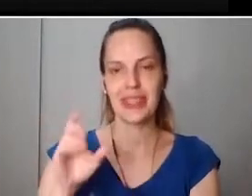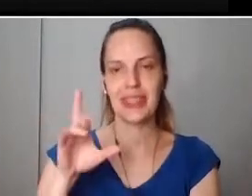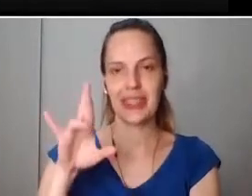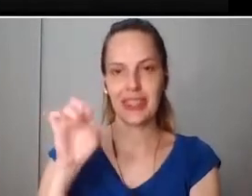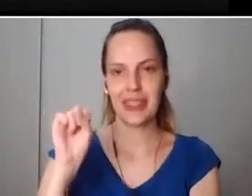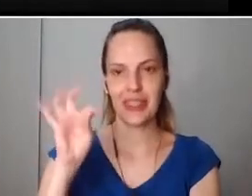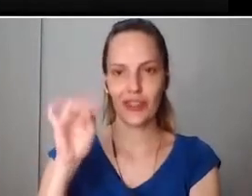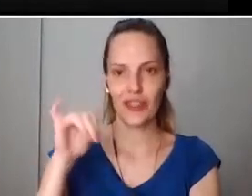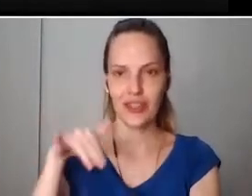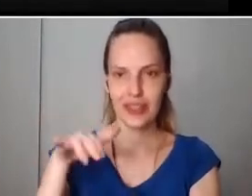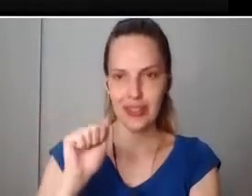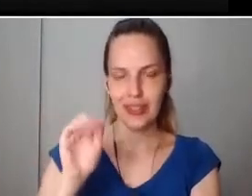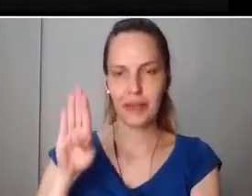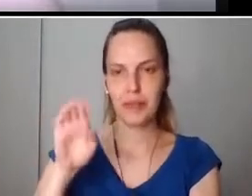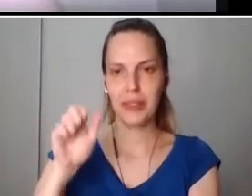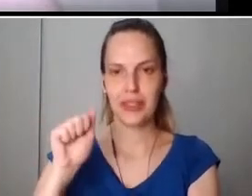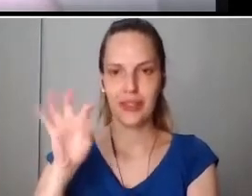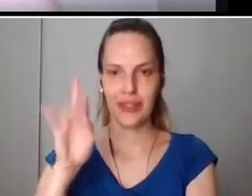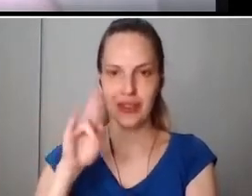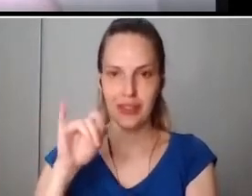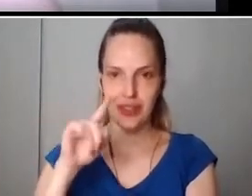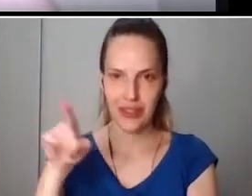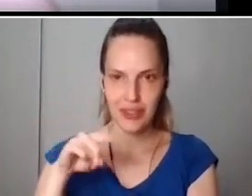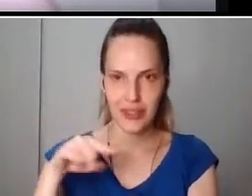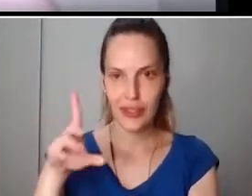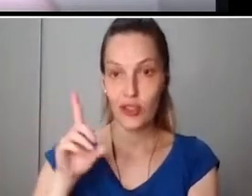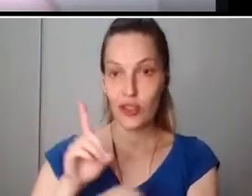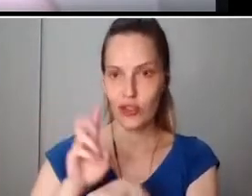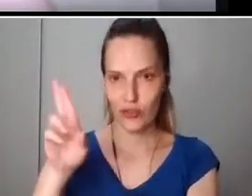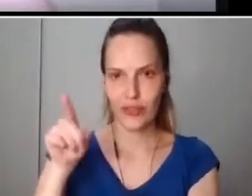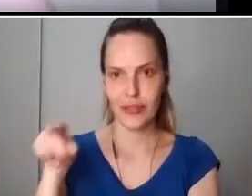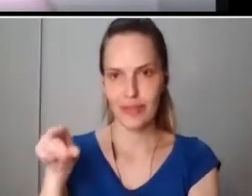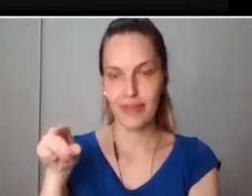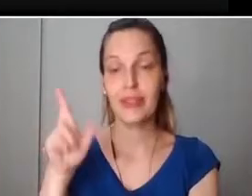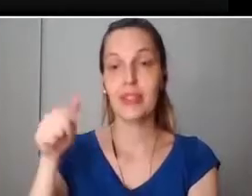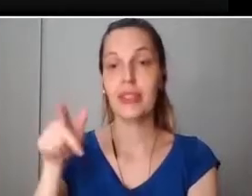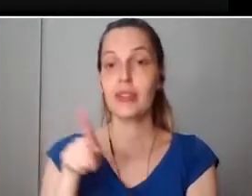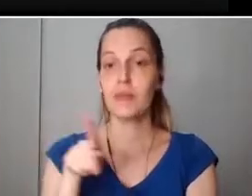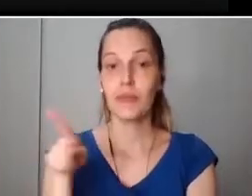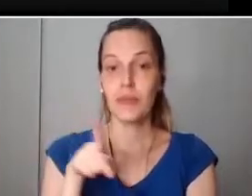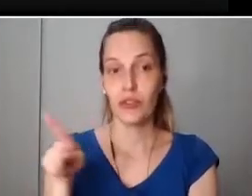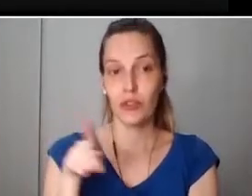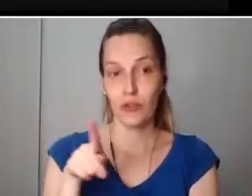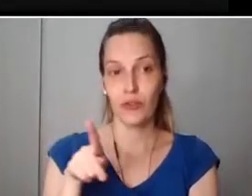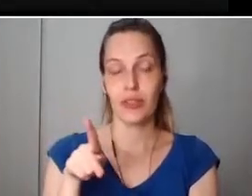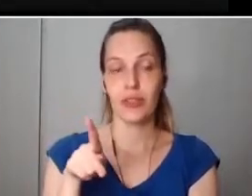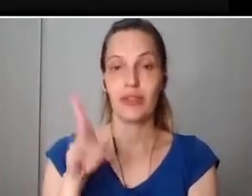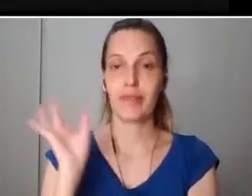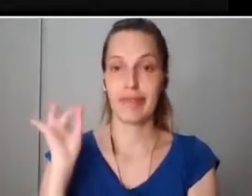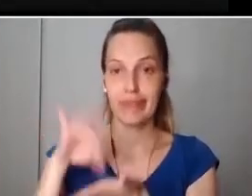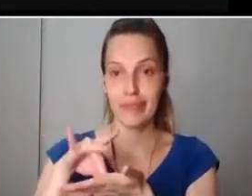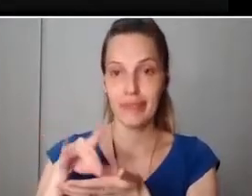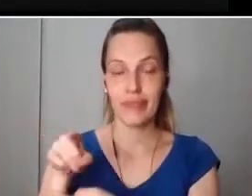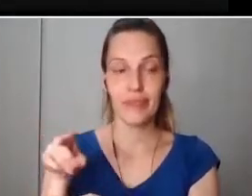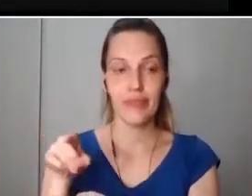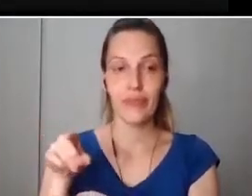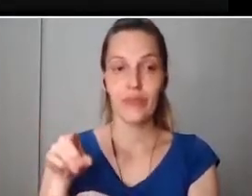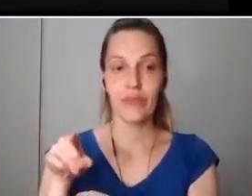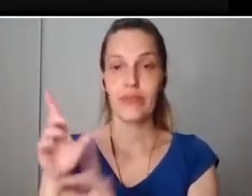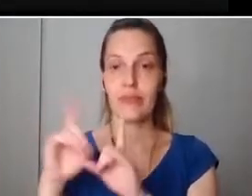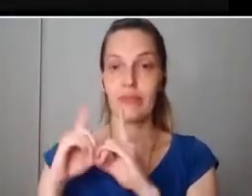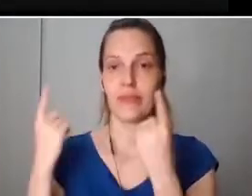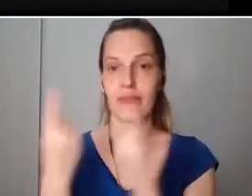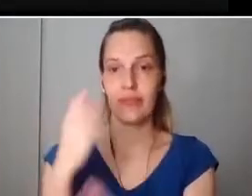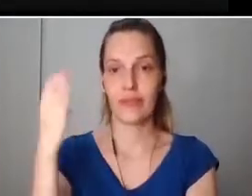Beatriz Bonorino. Então, a professora Cristina, ela é professora titular do Departamento de